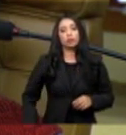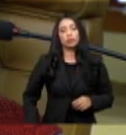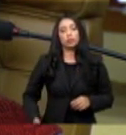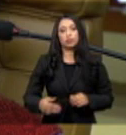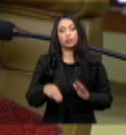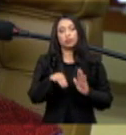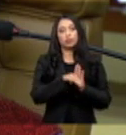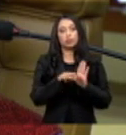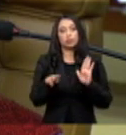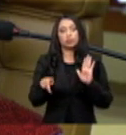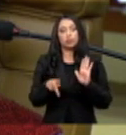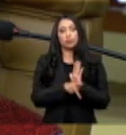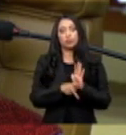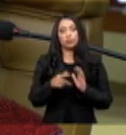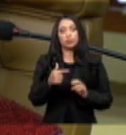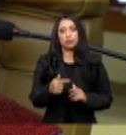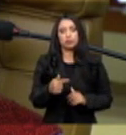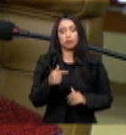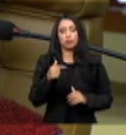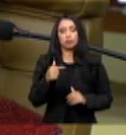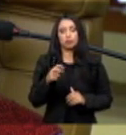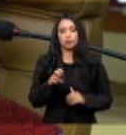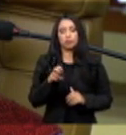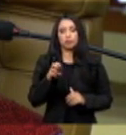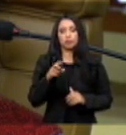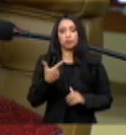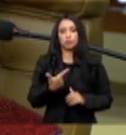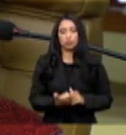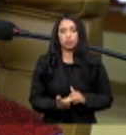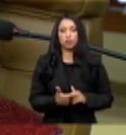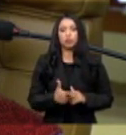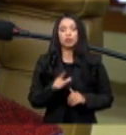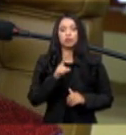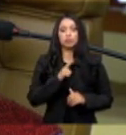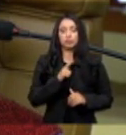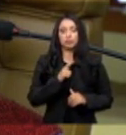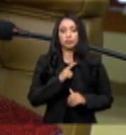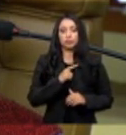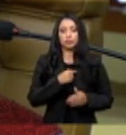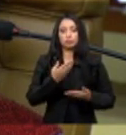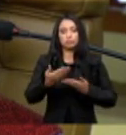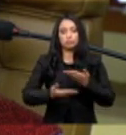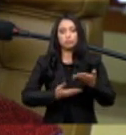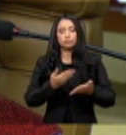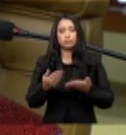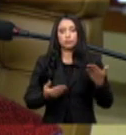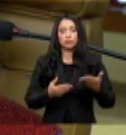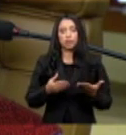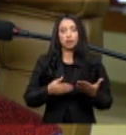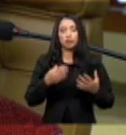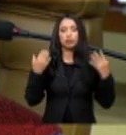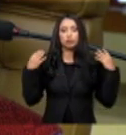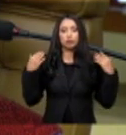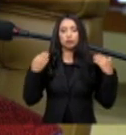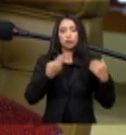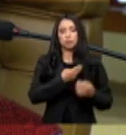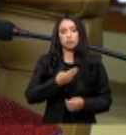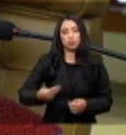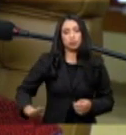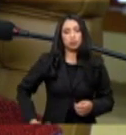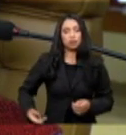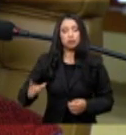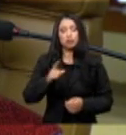provisória 752, que, segundo a exposição de motivos interministerial 306, tem por objetivo